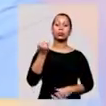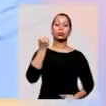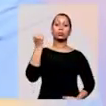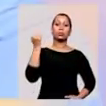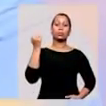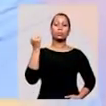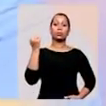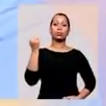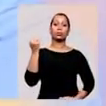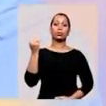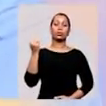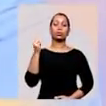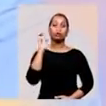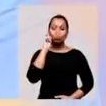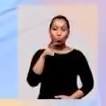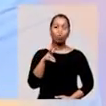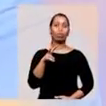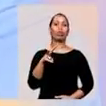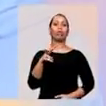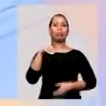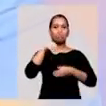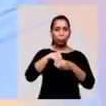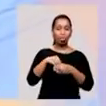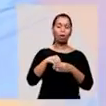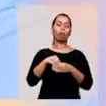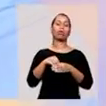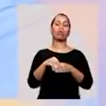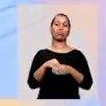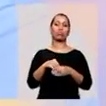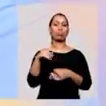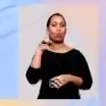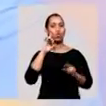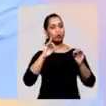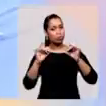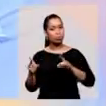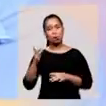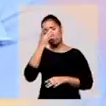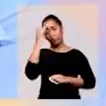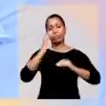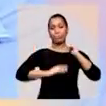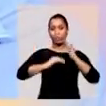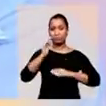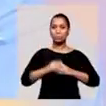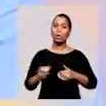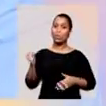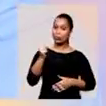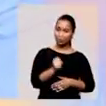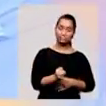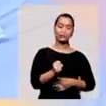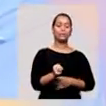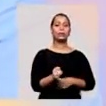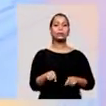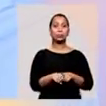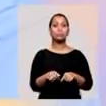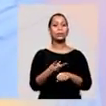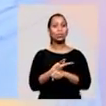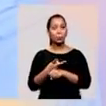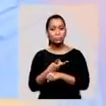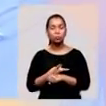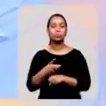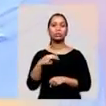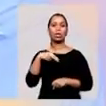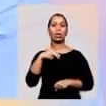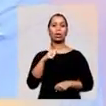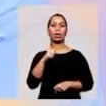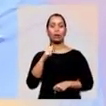importante olhando o mercado, estar dentro do mercado no dia a dia, vai fazer com que esse profissional se insira mais. E a busca de